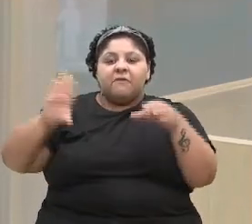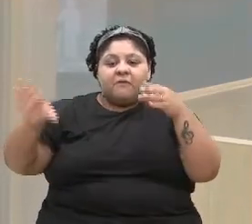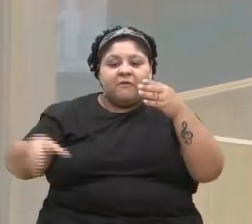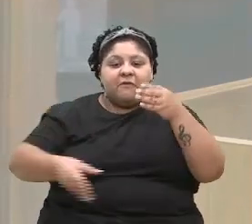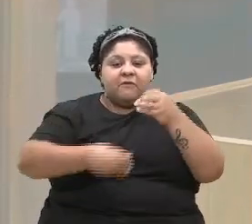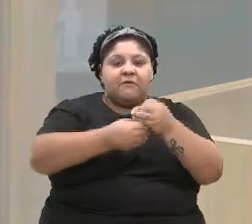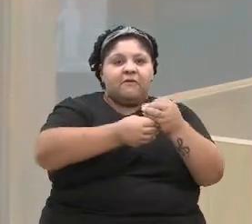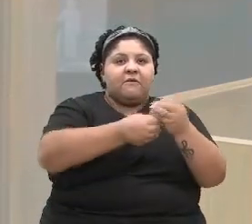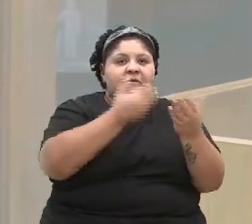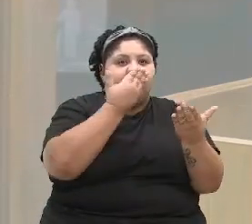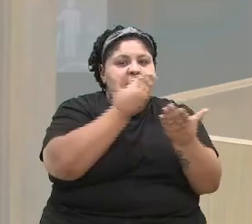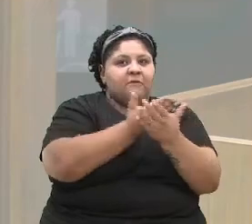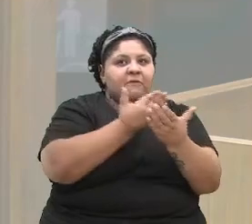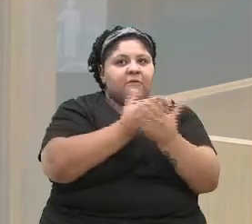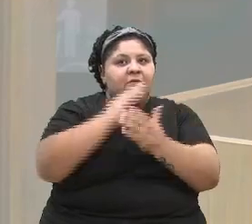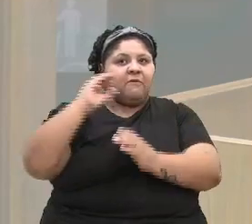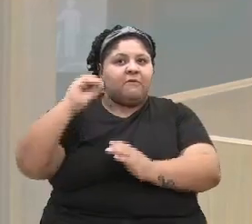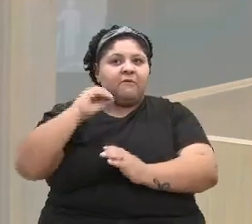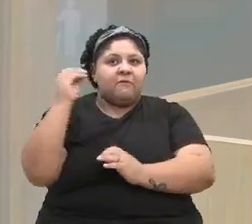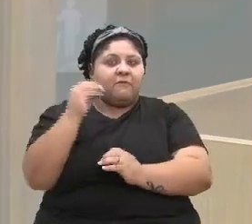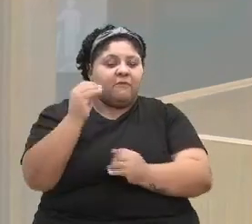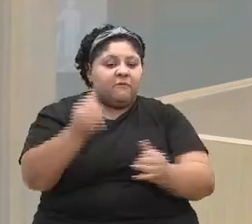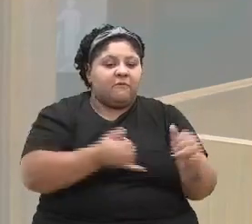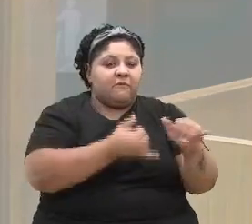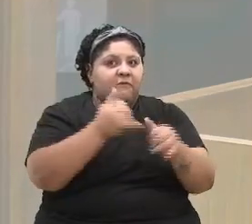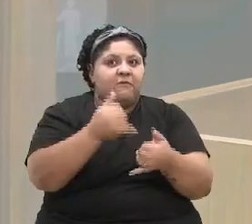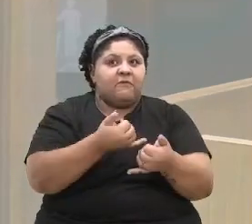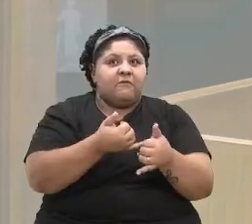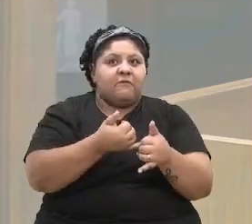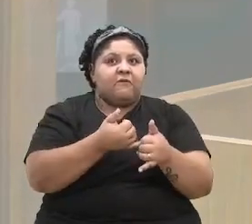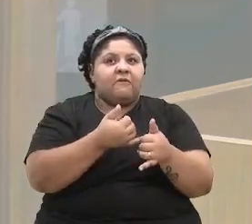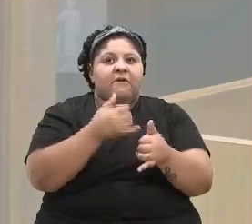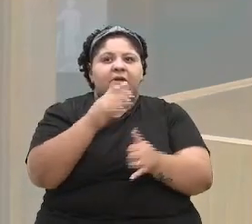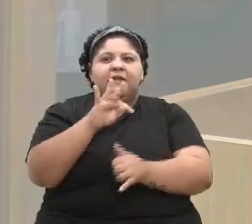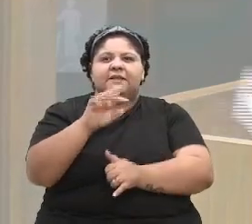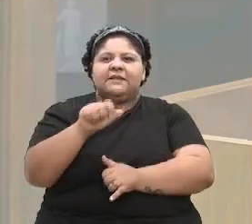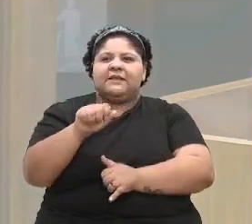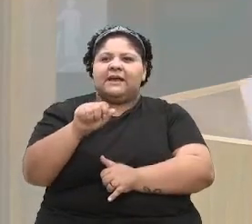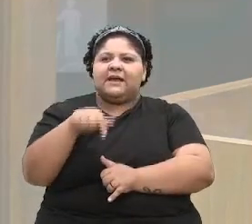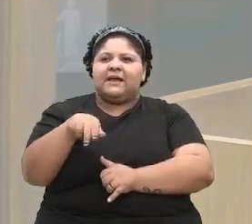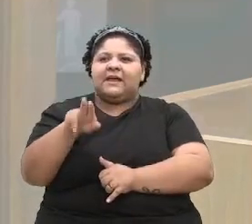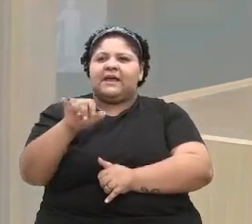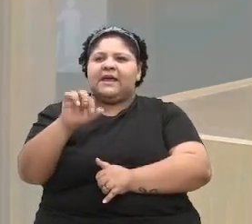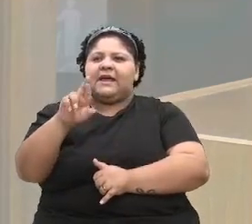estudo experimental do laboratório Milionário Takeda,